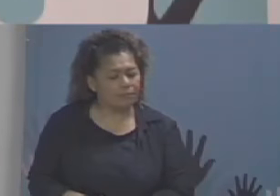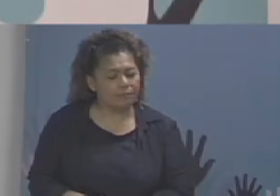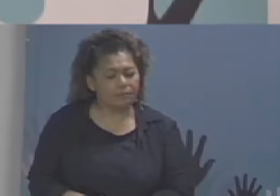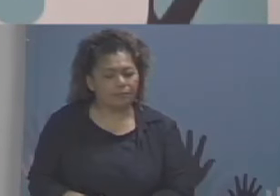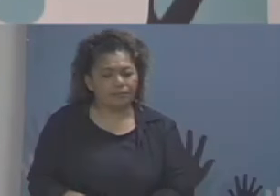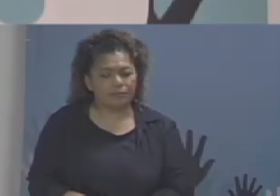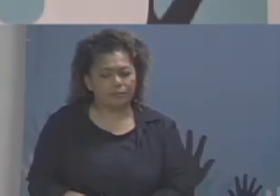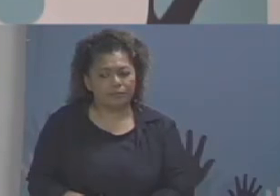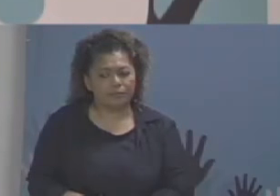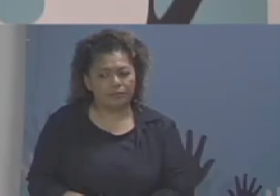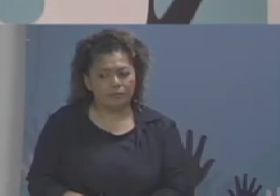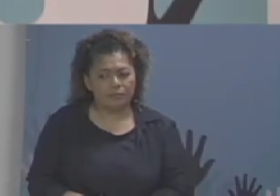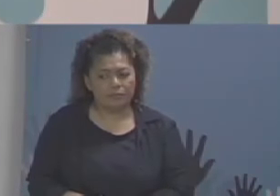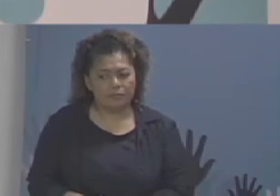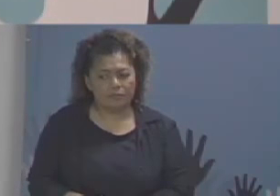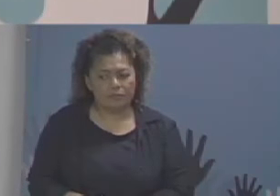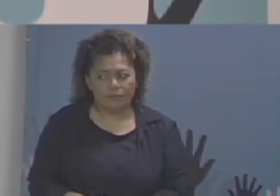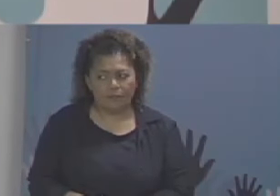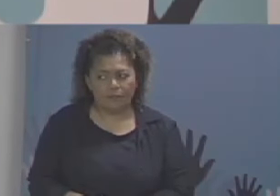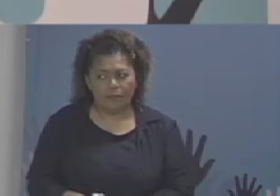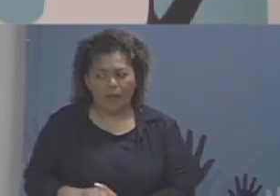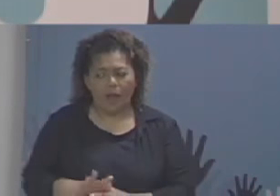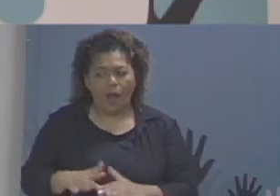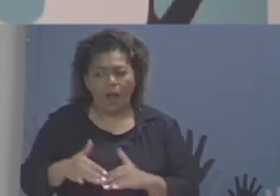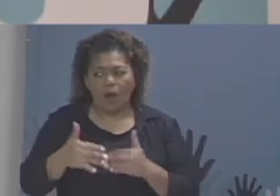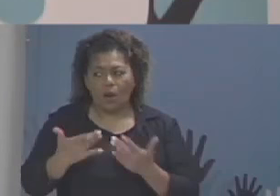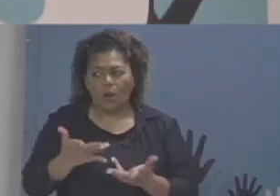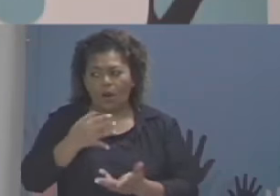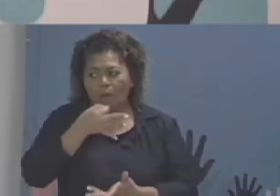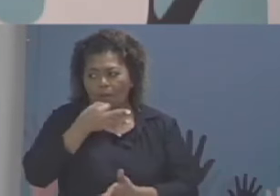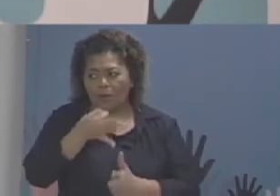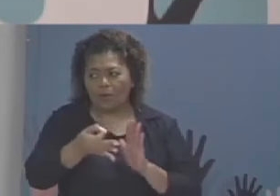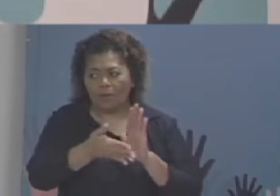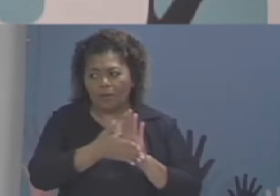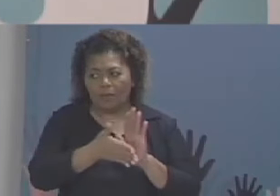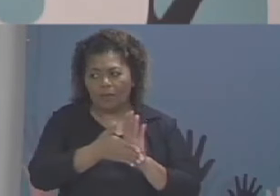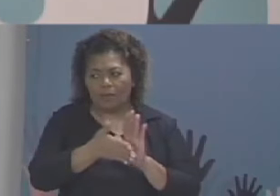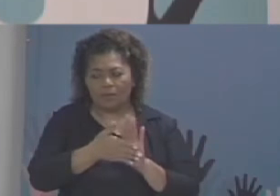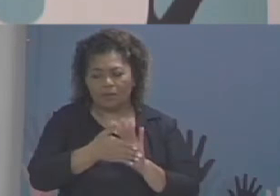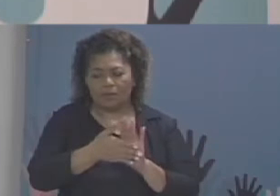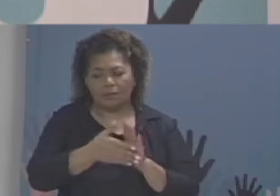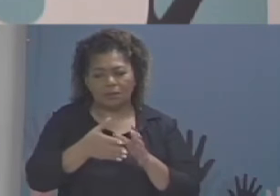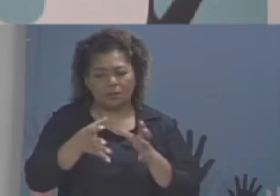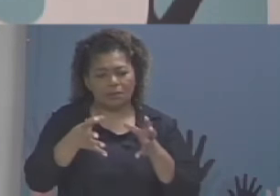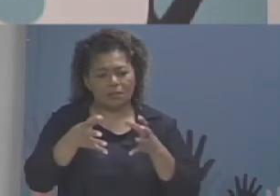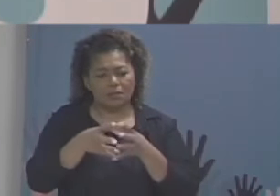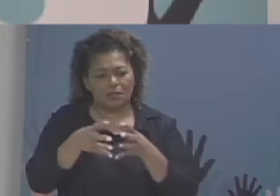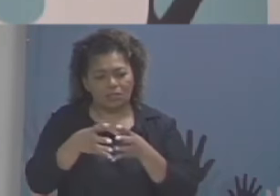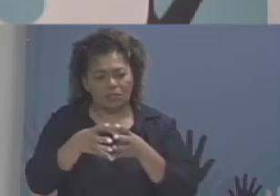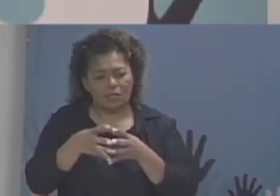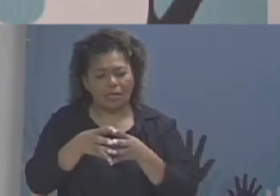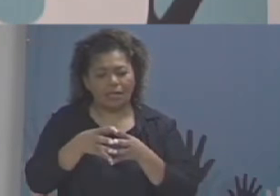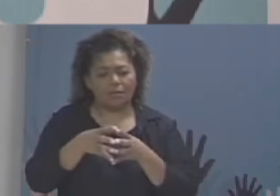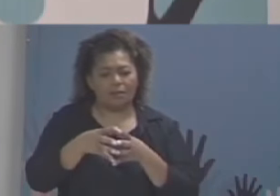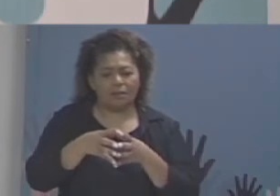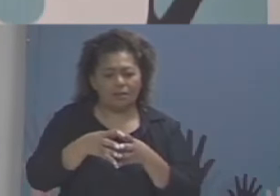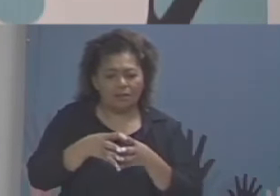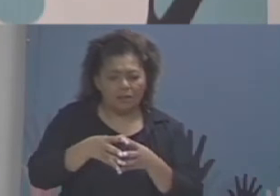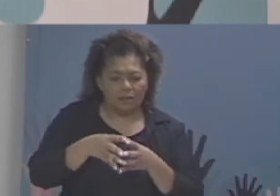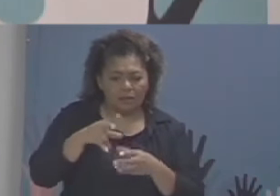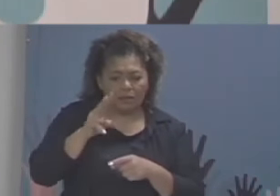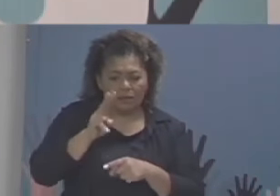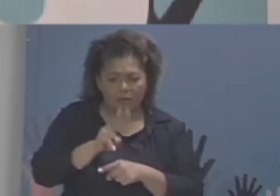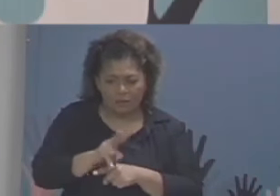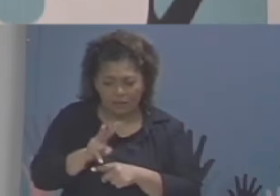Pergunta 8. Qual a proposta das chapas quanto à formação, qualificação, orientação e suporte ao